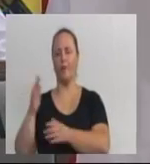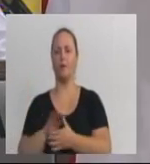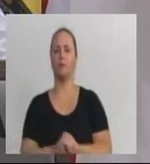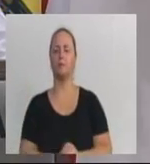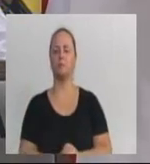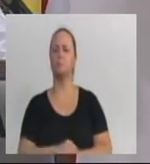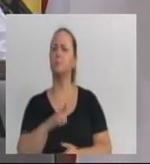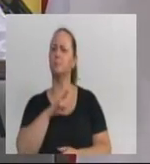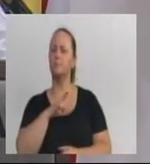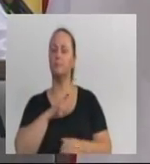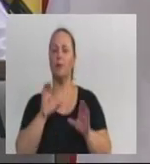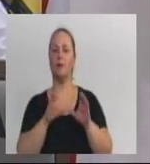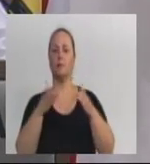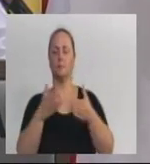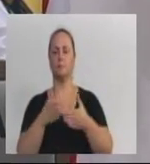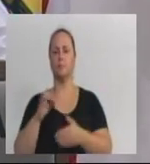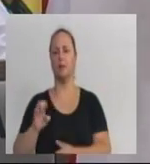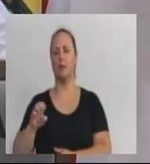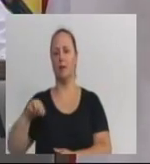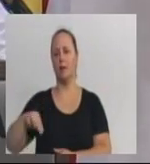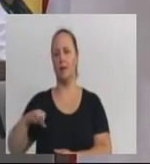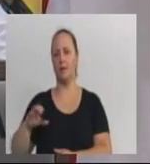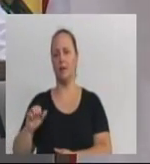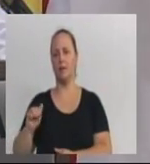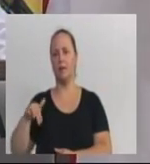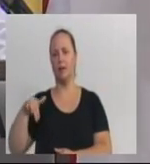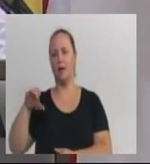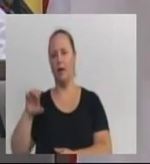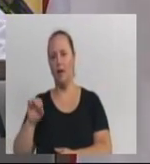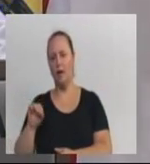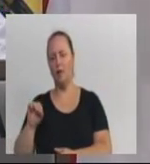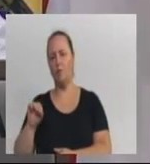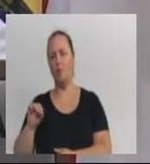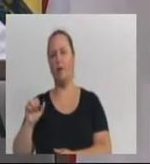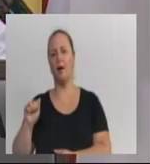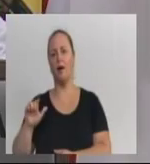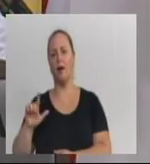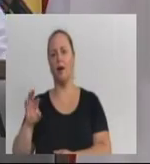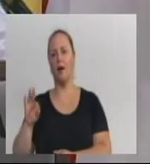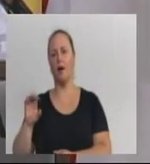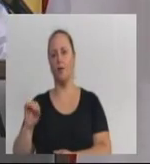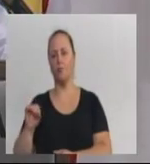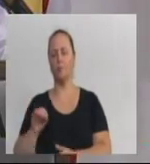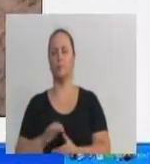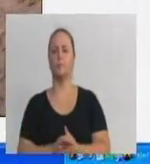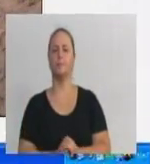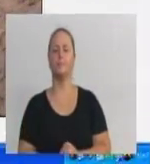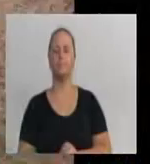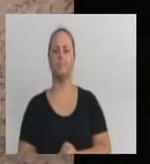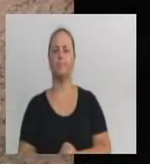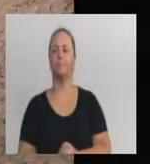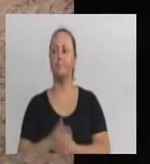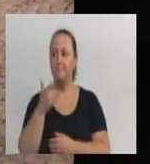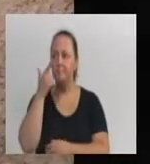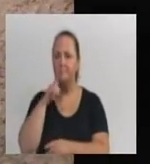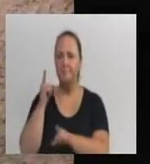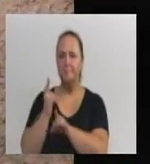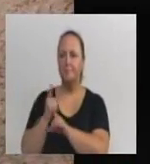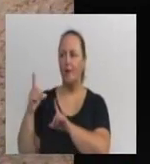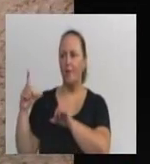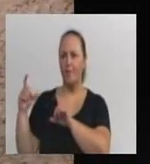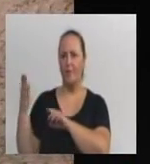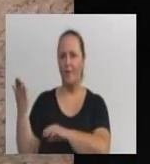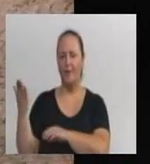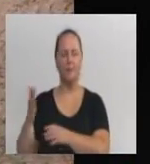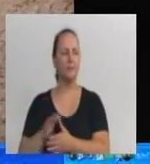Encano Alto, lá do loteamento Jerônimo Correia. Consigo achar as fotos lá, Ari? Como é bom a